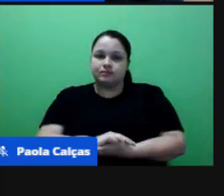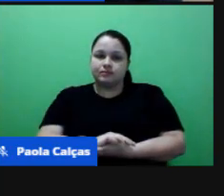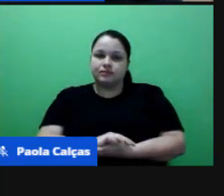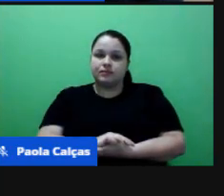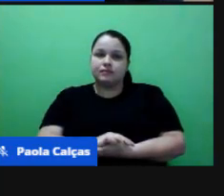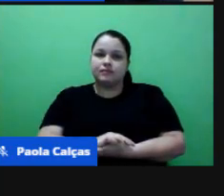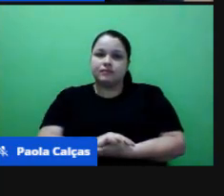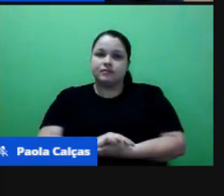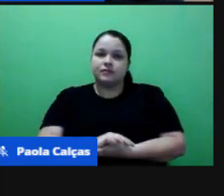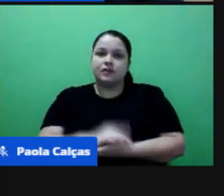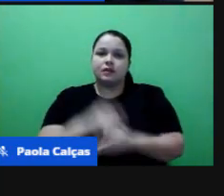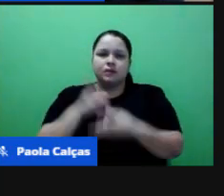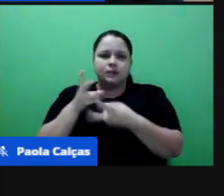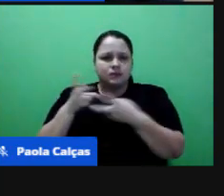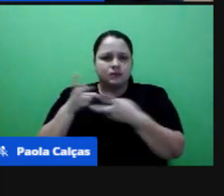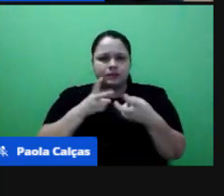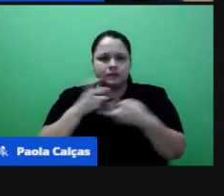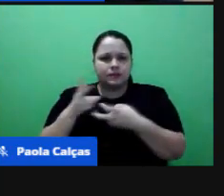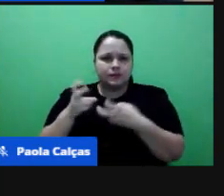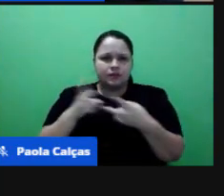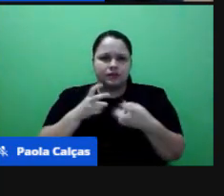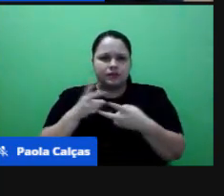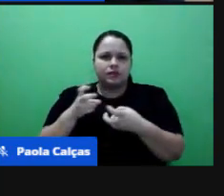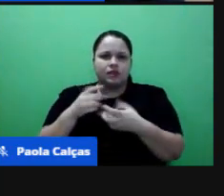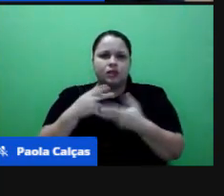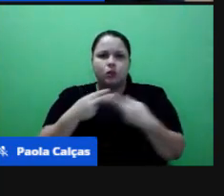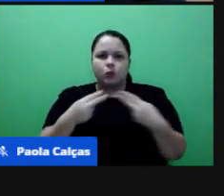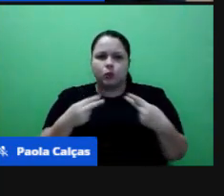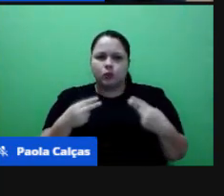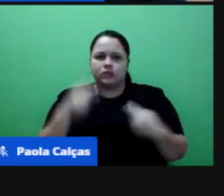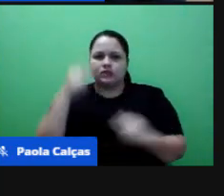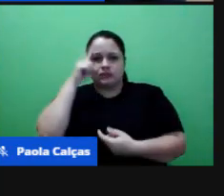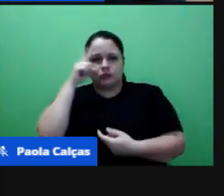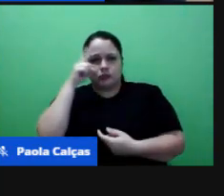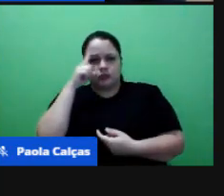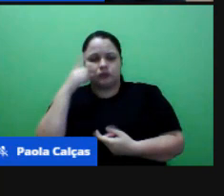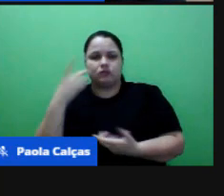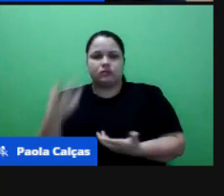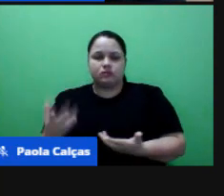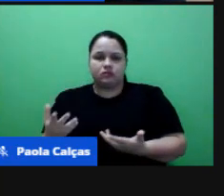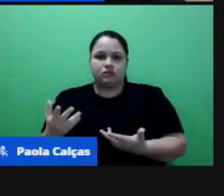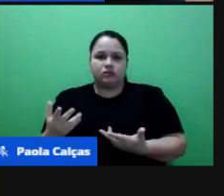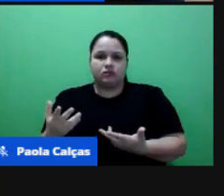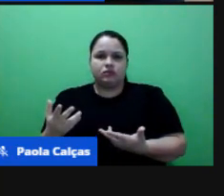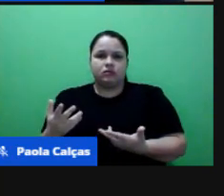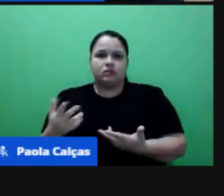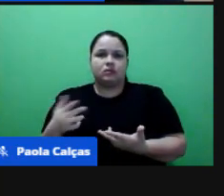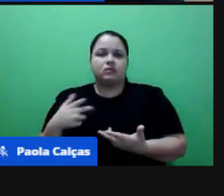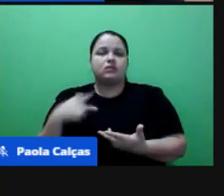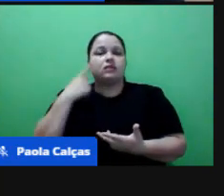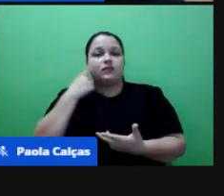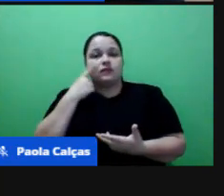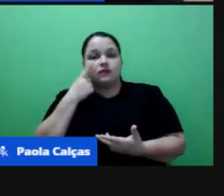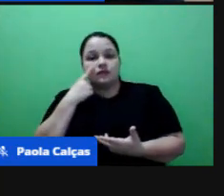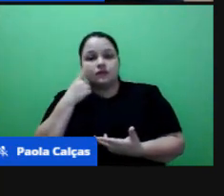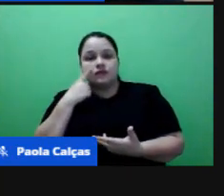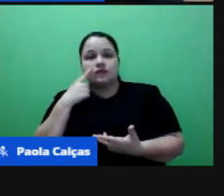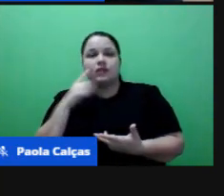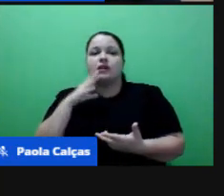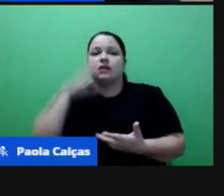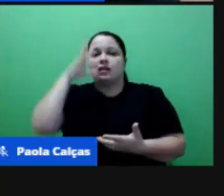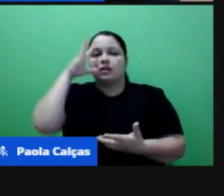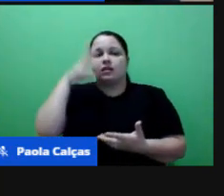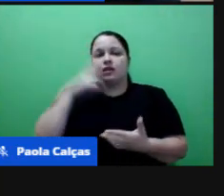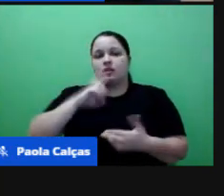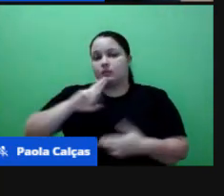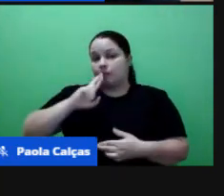eventos aleatórios do cotidiano e verificar resultados prováveis. E